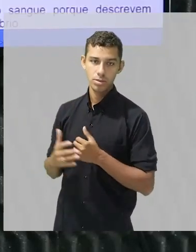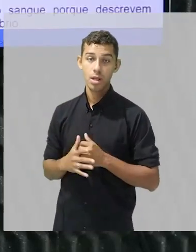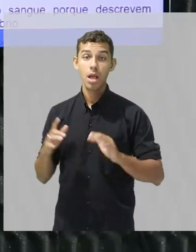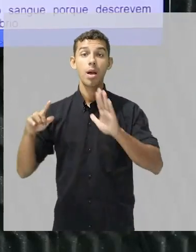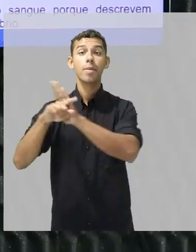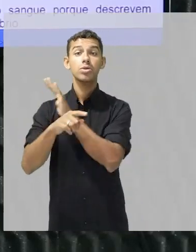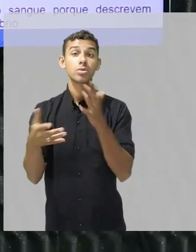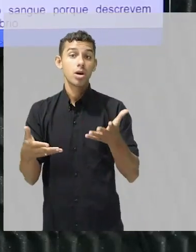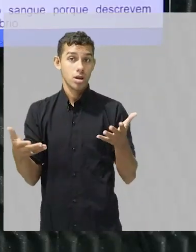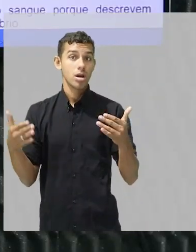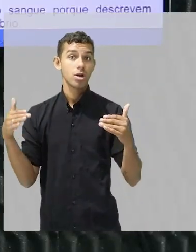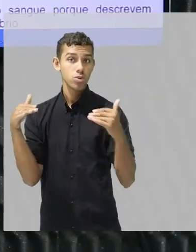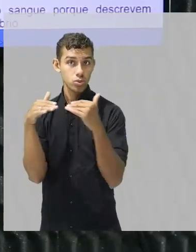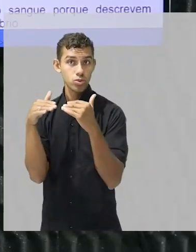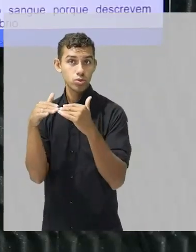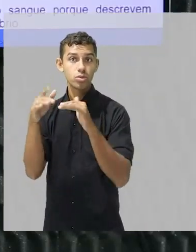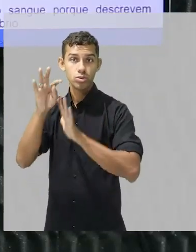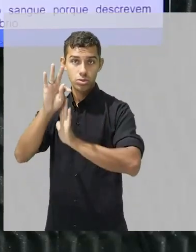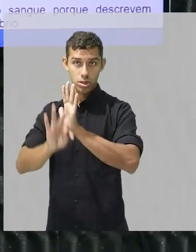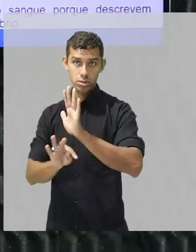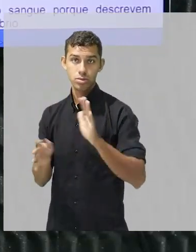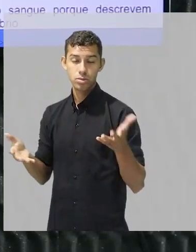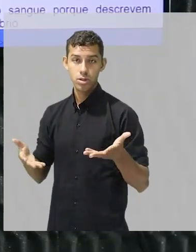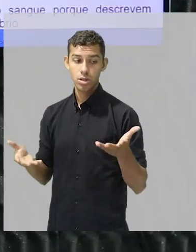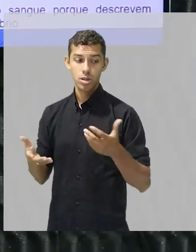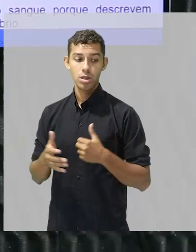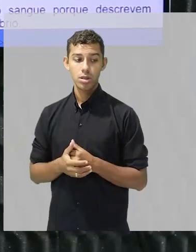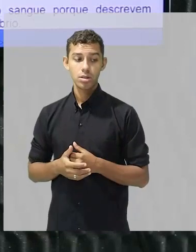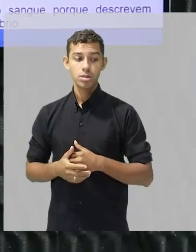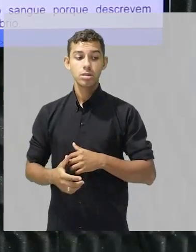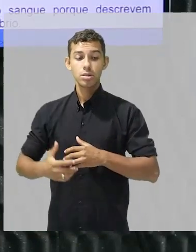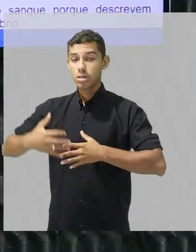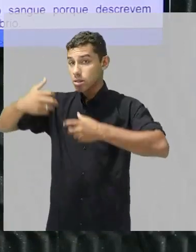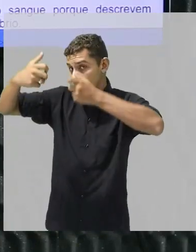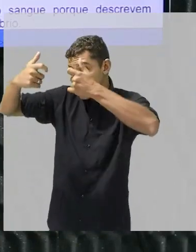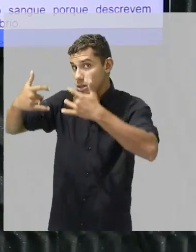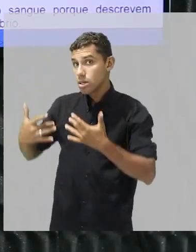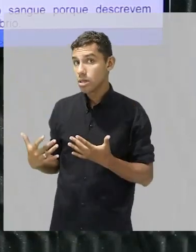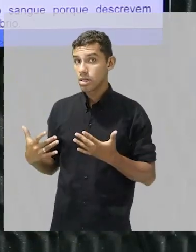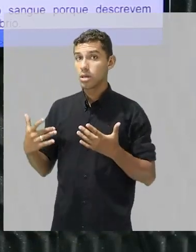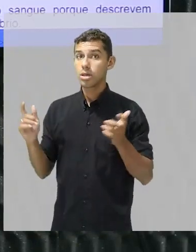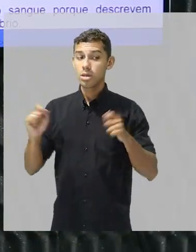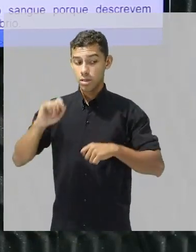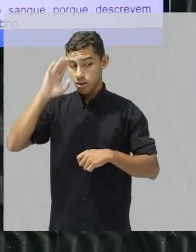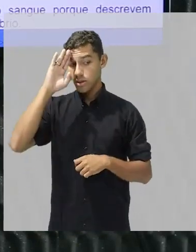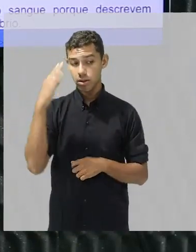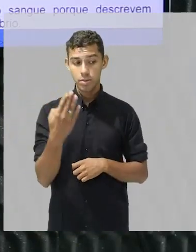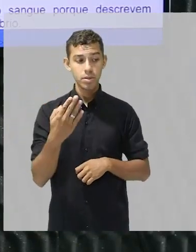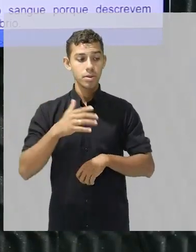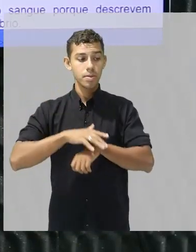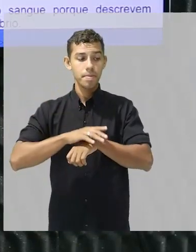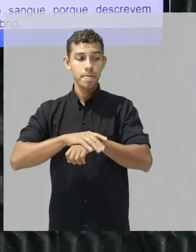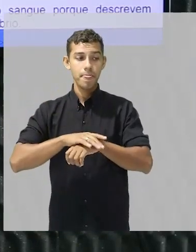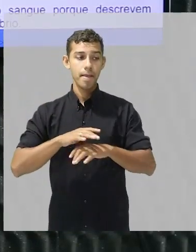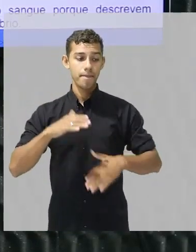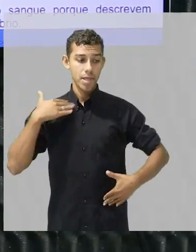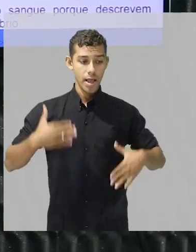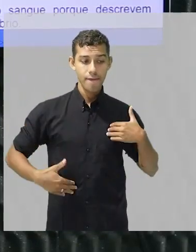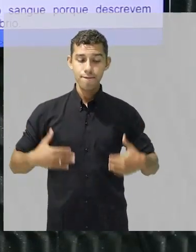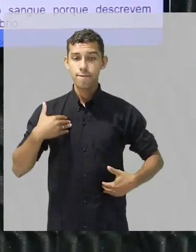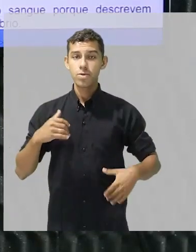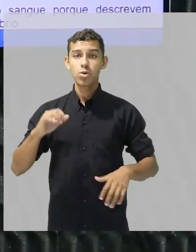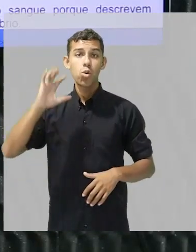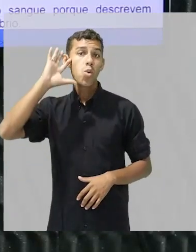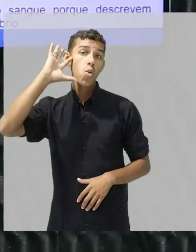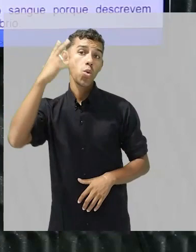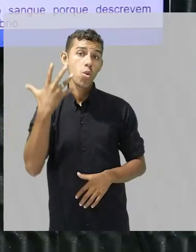o que ele está pedindo. De acordo com o texto, a assertiva que justifica, considerando os princípios da física, o